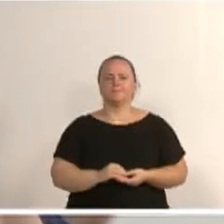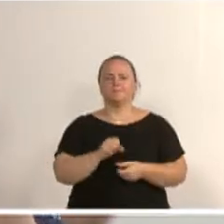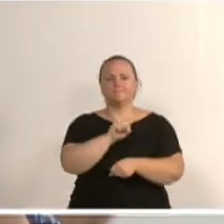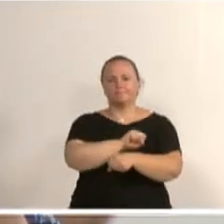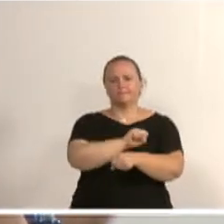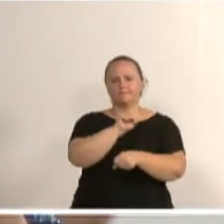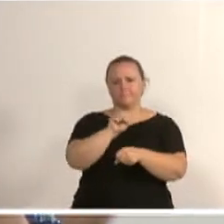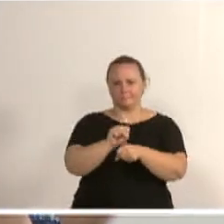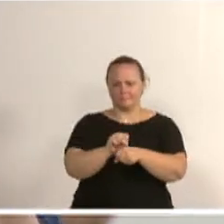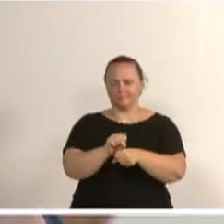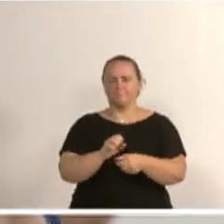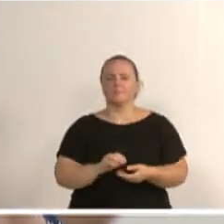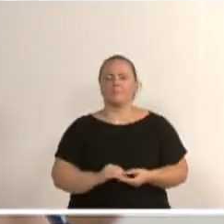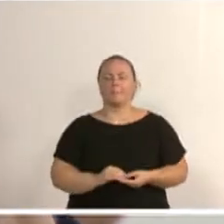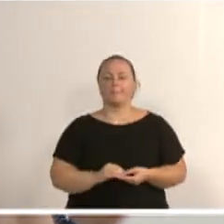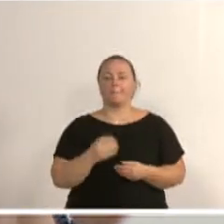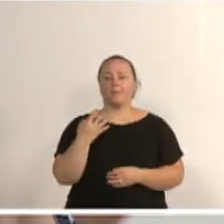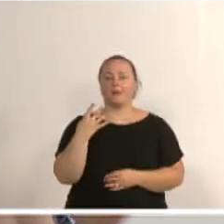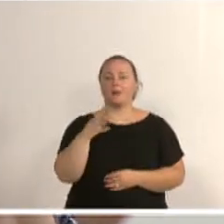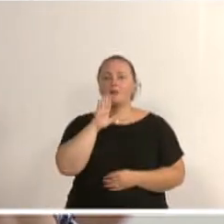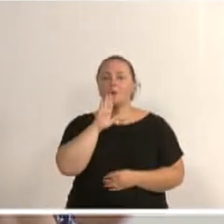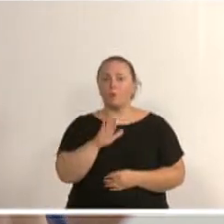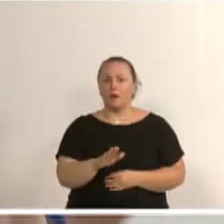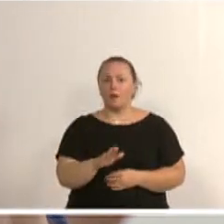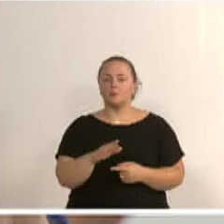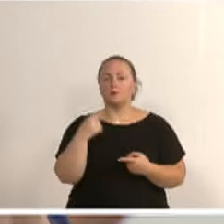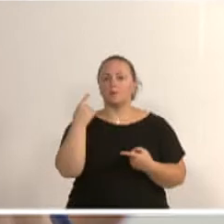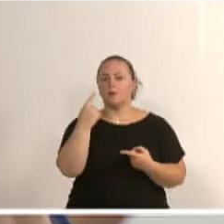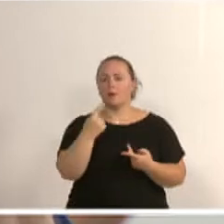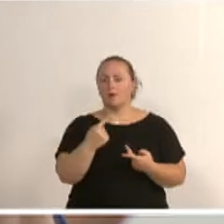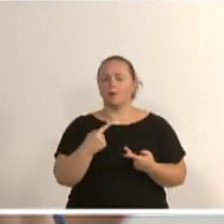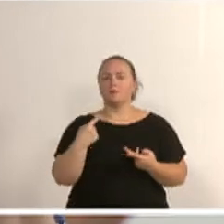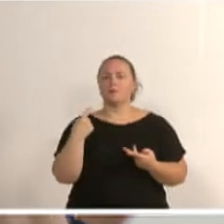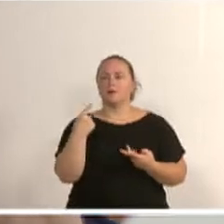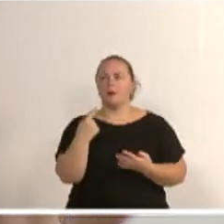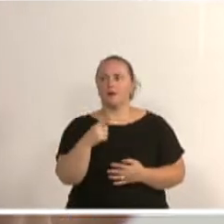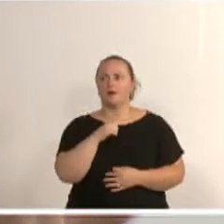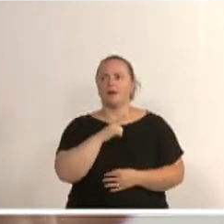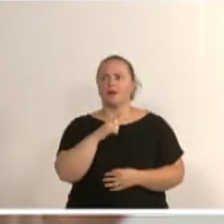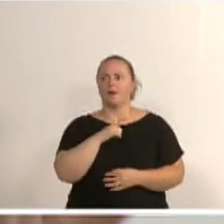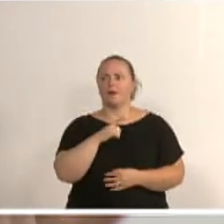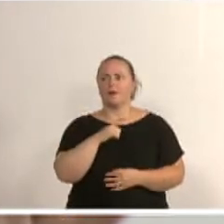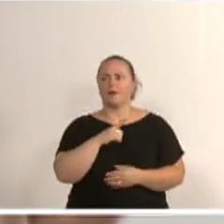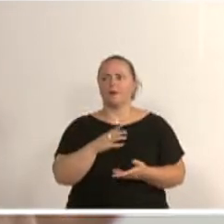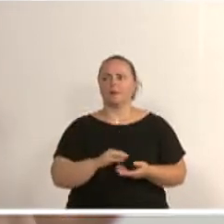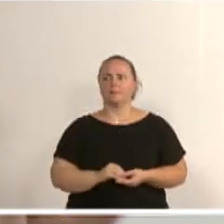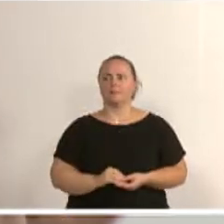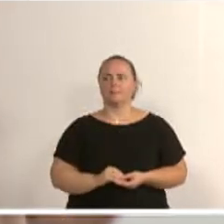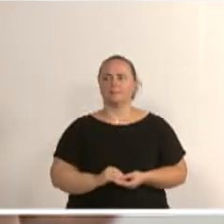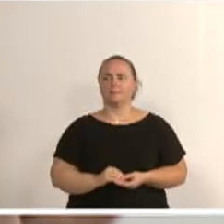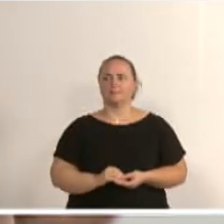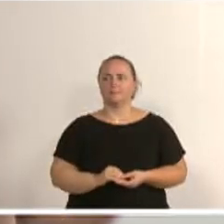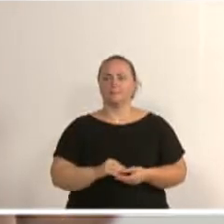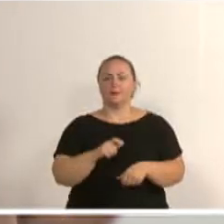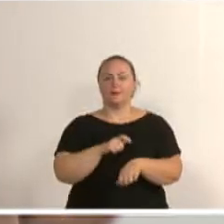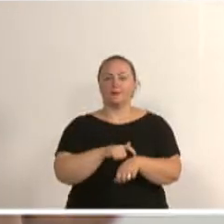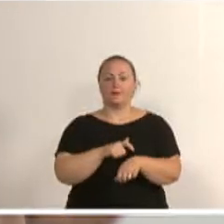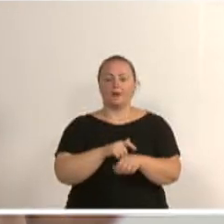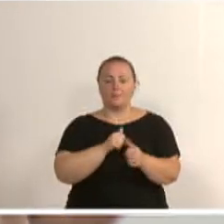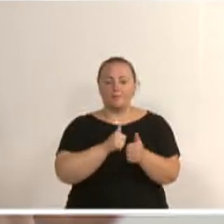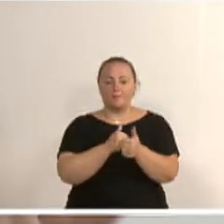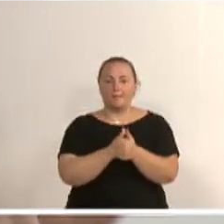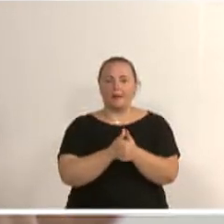horas da tarde, só tem ônibus hora em hora. Gente, que é o horário do pico, só tem ônibus hora em